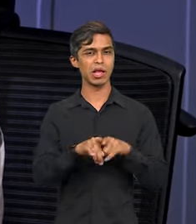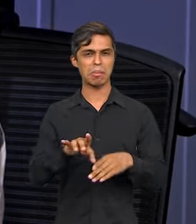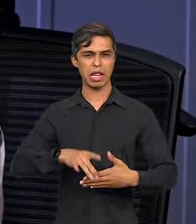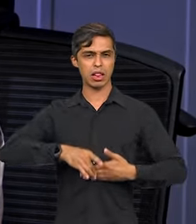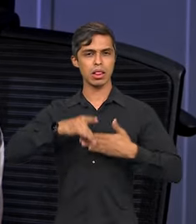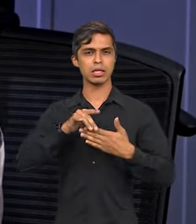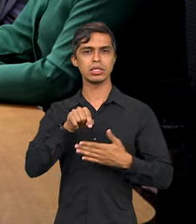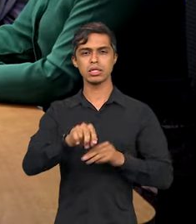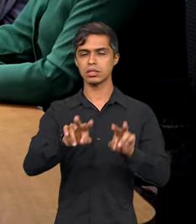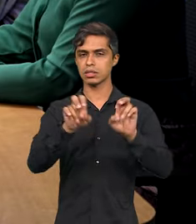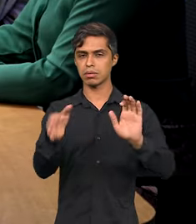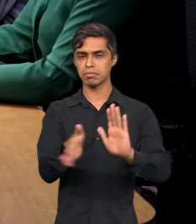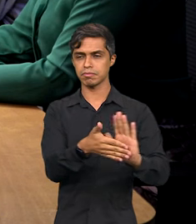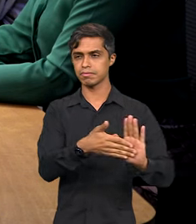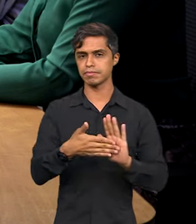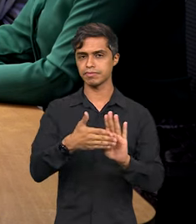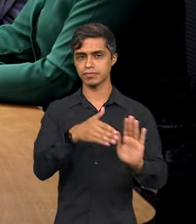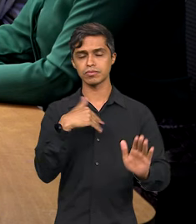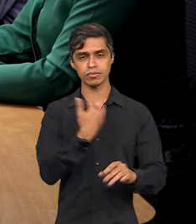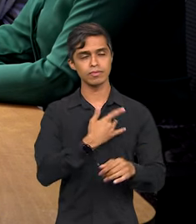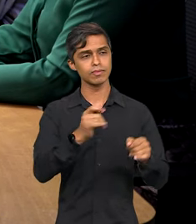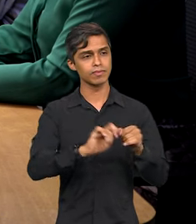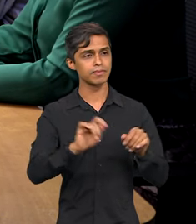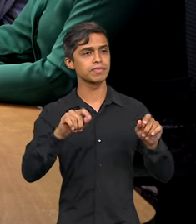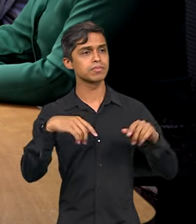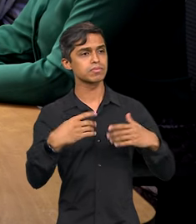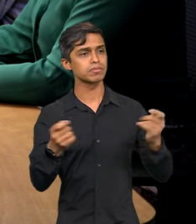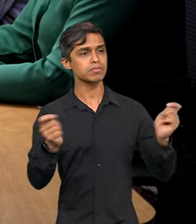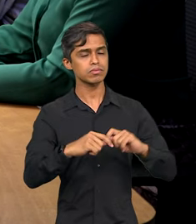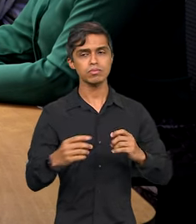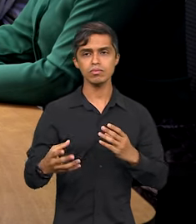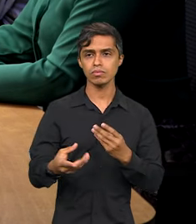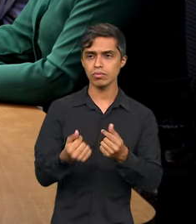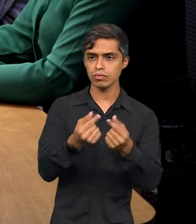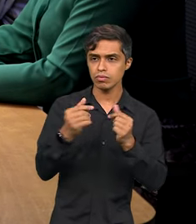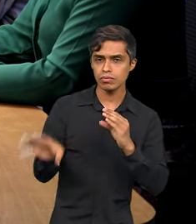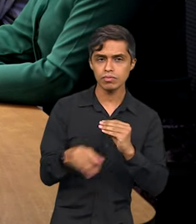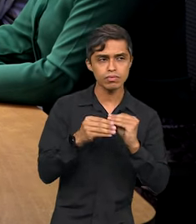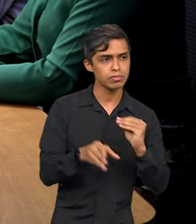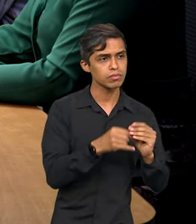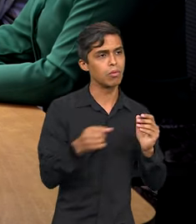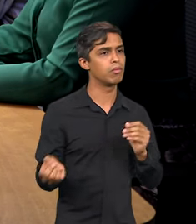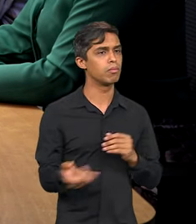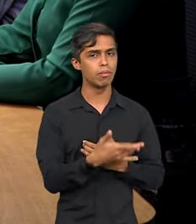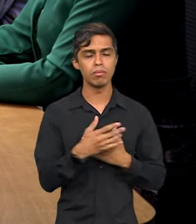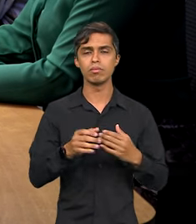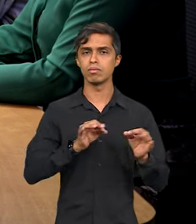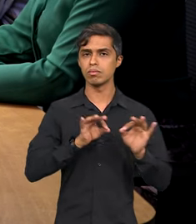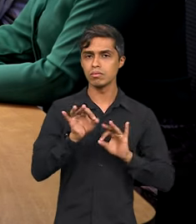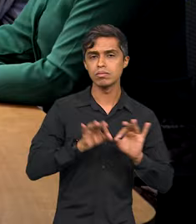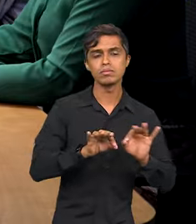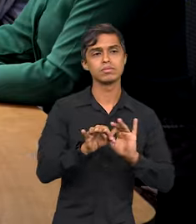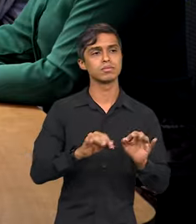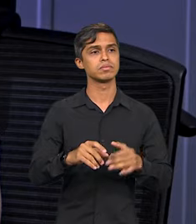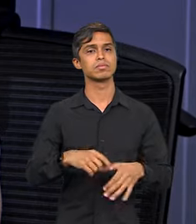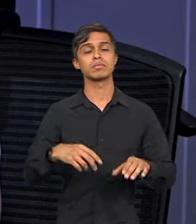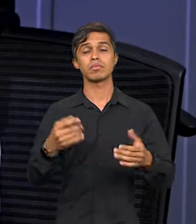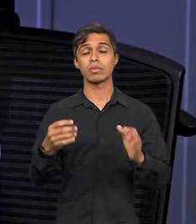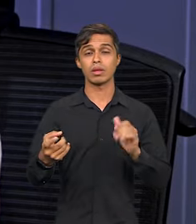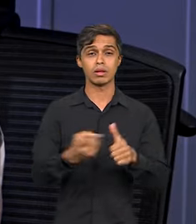Então essas são as propostas que a gente faz poder mobilizar recursos adicionais novos acessíveis livres de